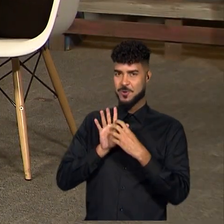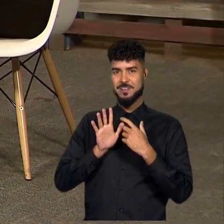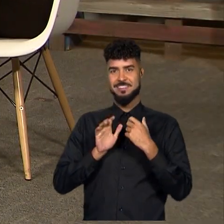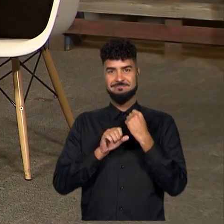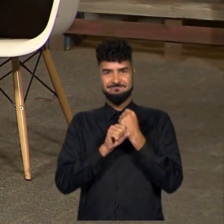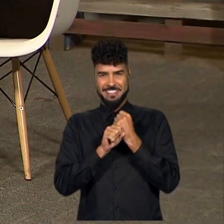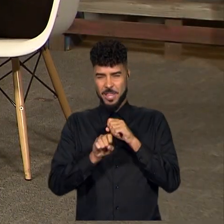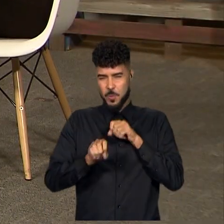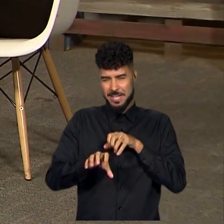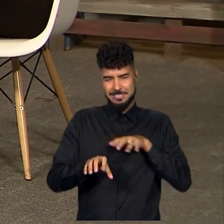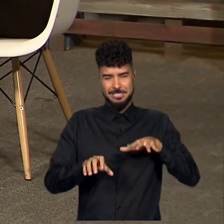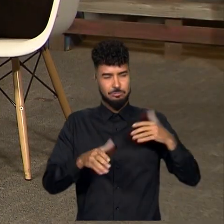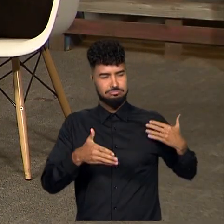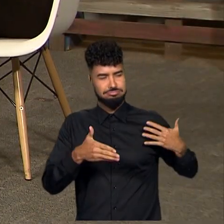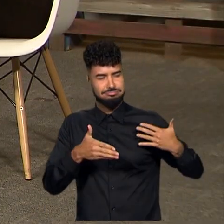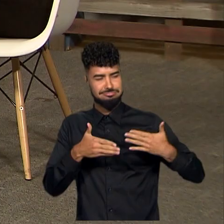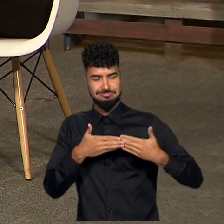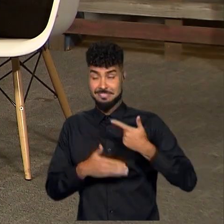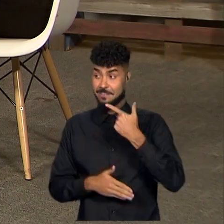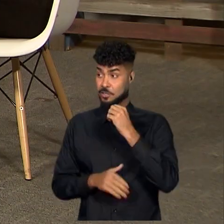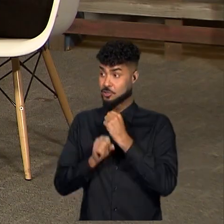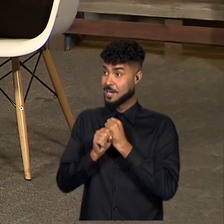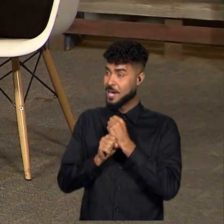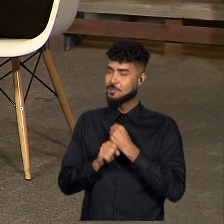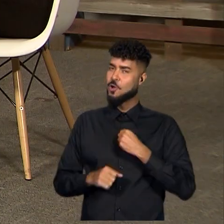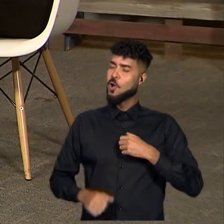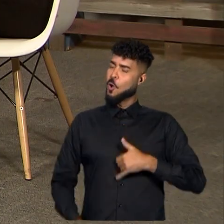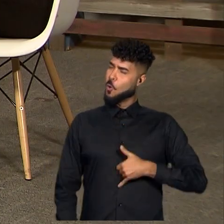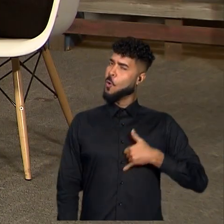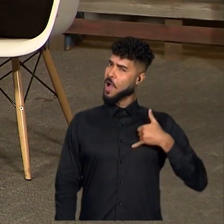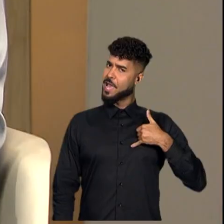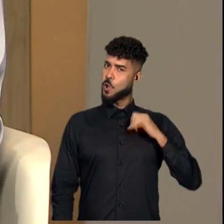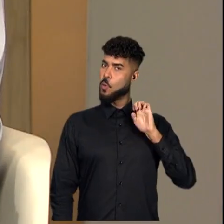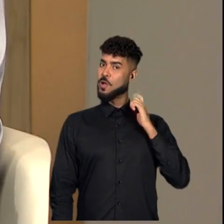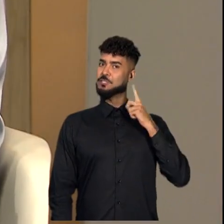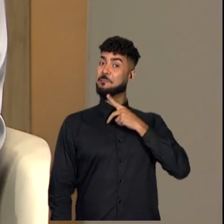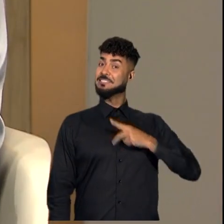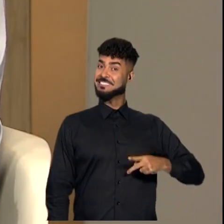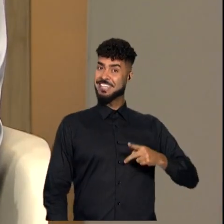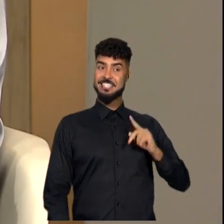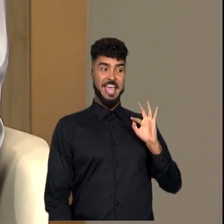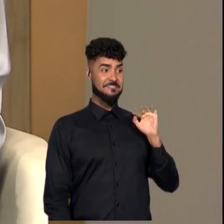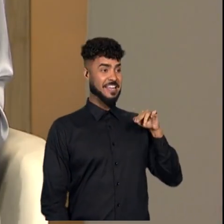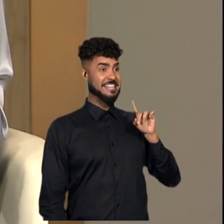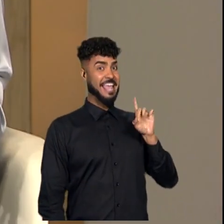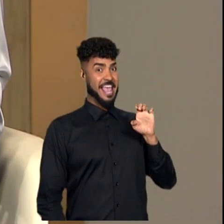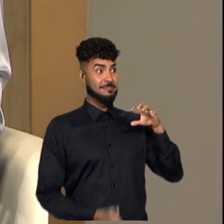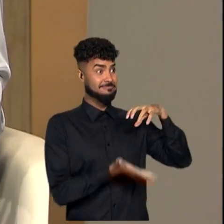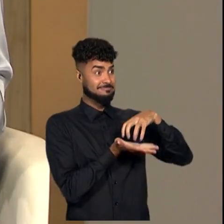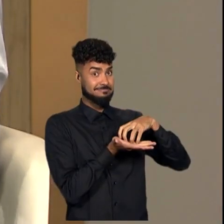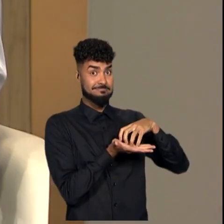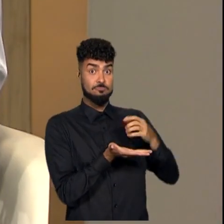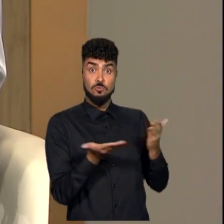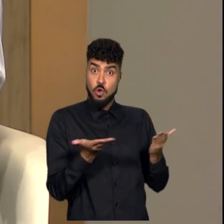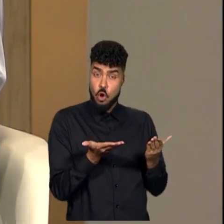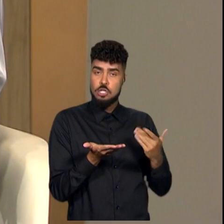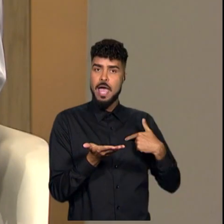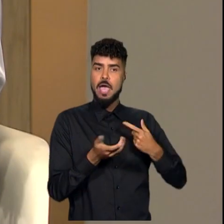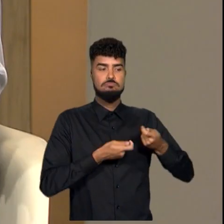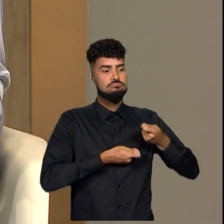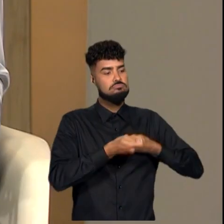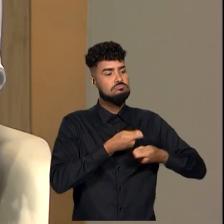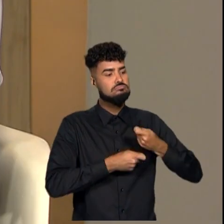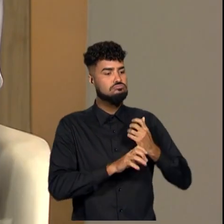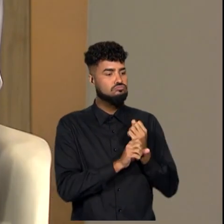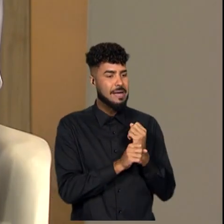com a educação há 20 anos, né, e tive a honra de ser presidente daquele órgão, que hoje é um órgão que faz a gestão dos recursos